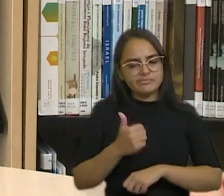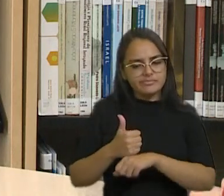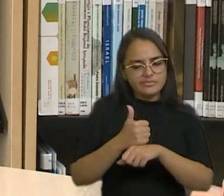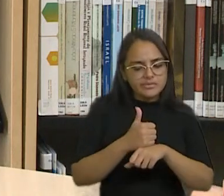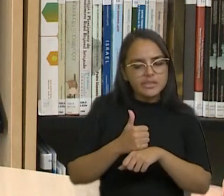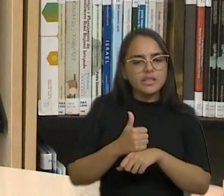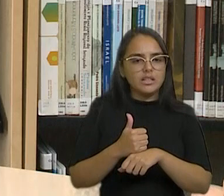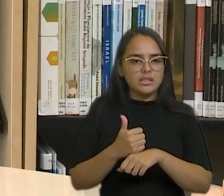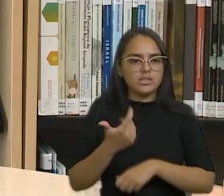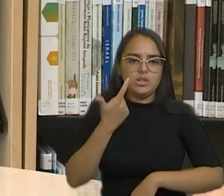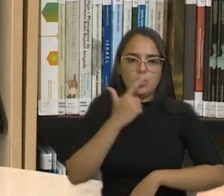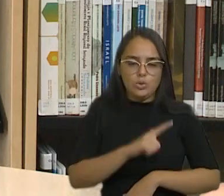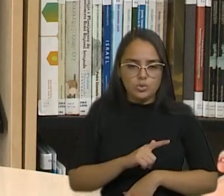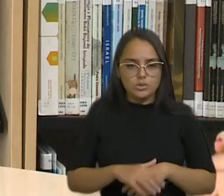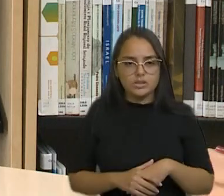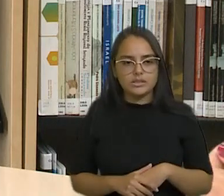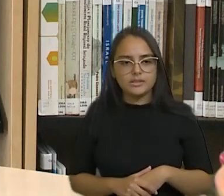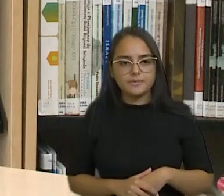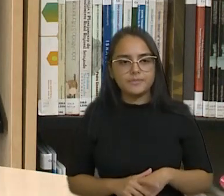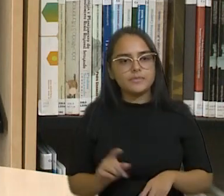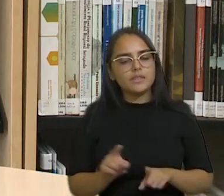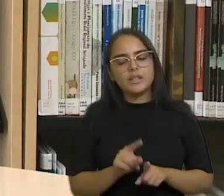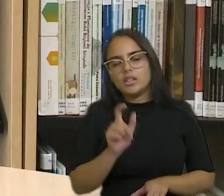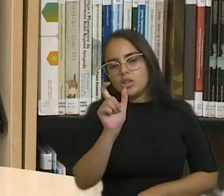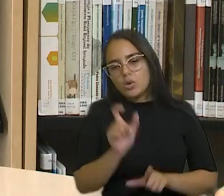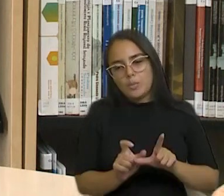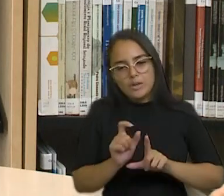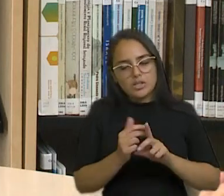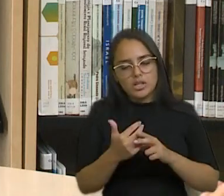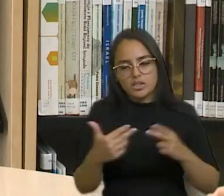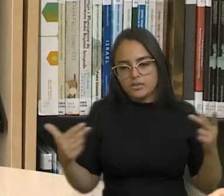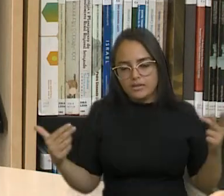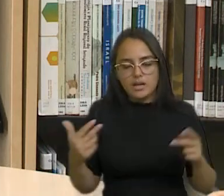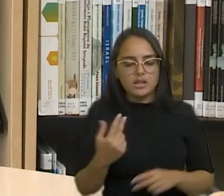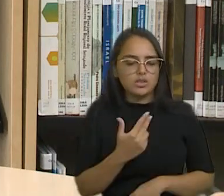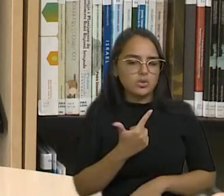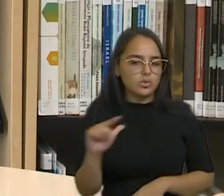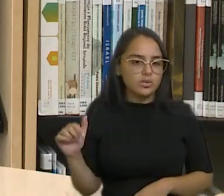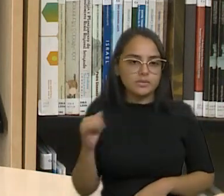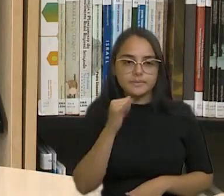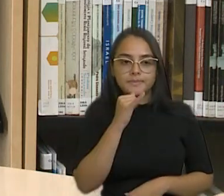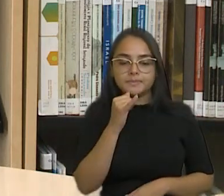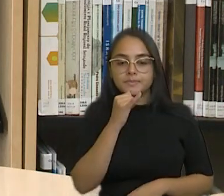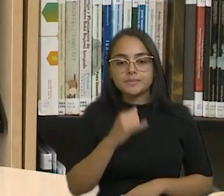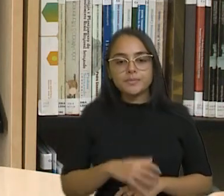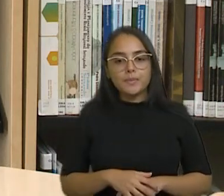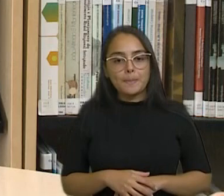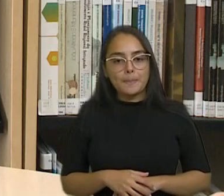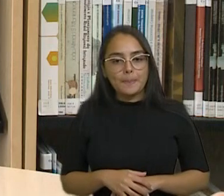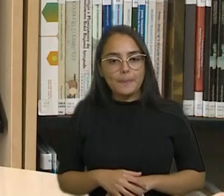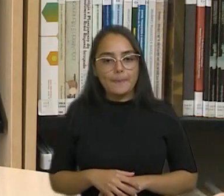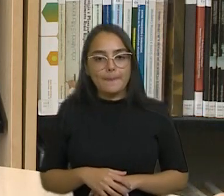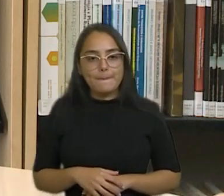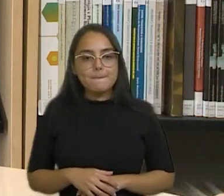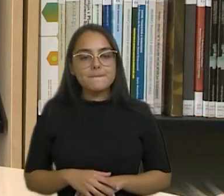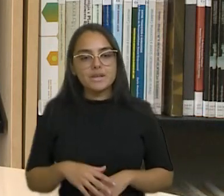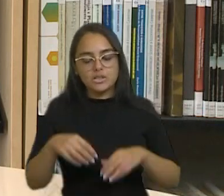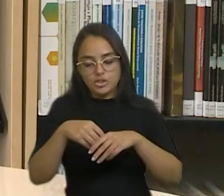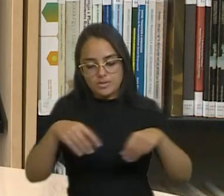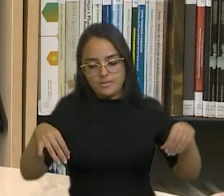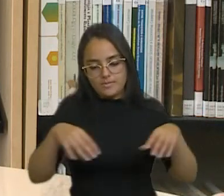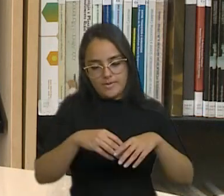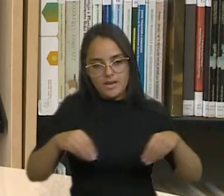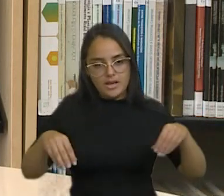adestrador. E além de outros personagens, como por exemplo um grande articulador de